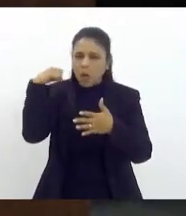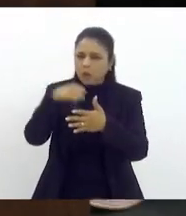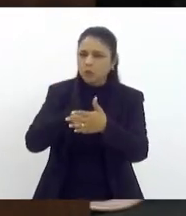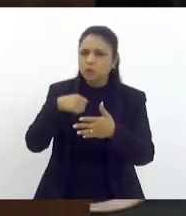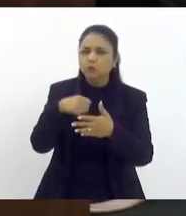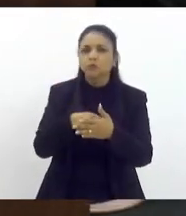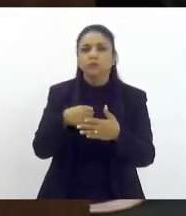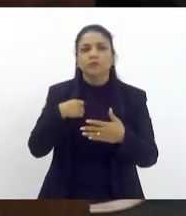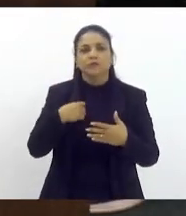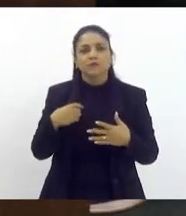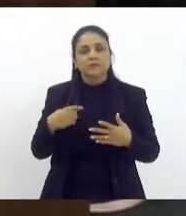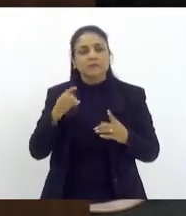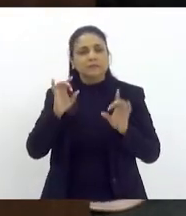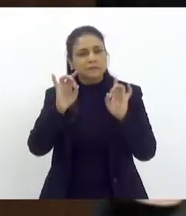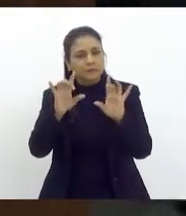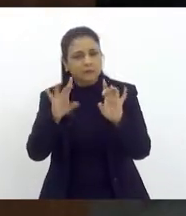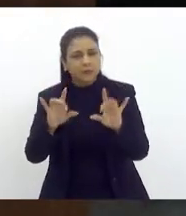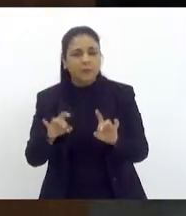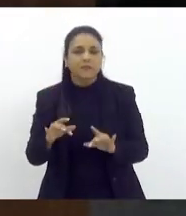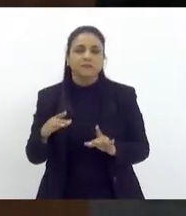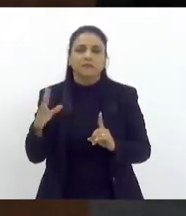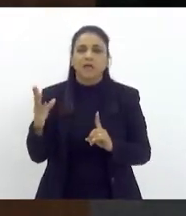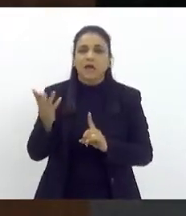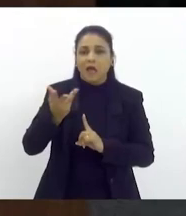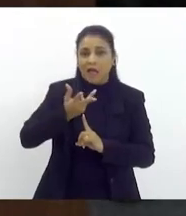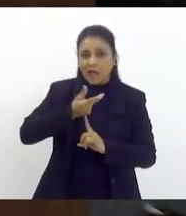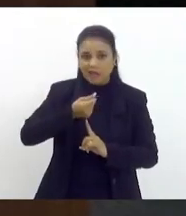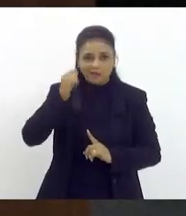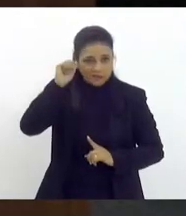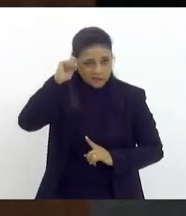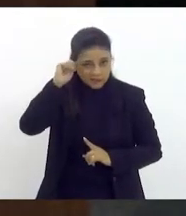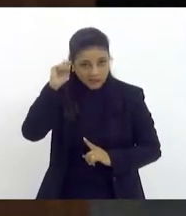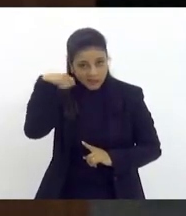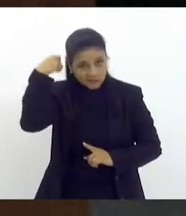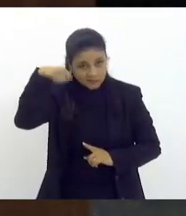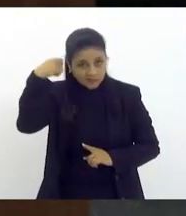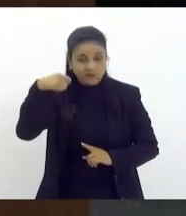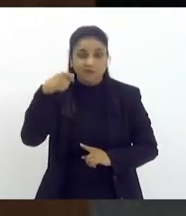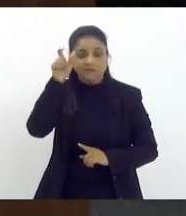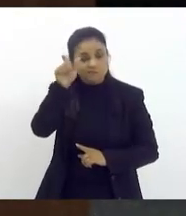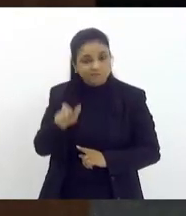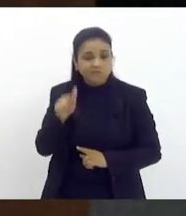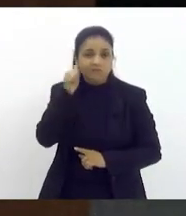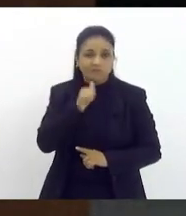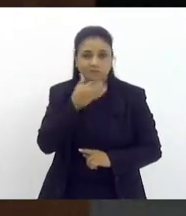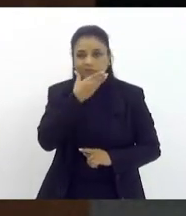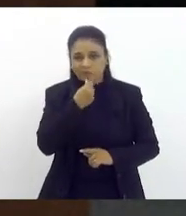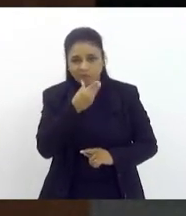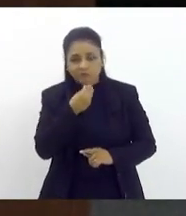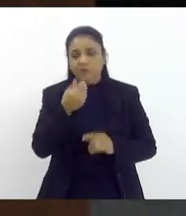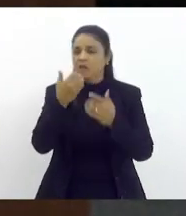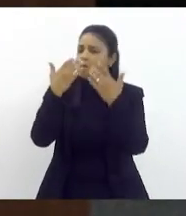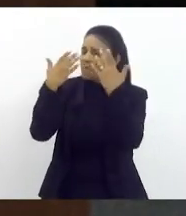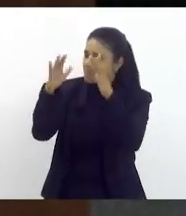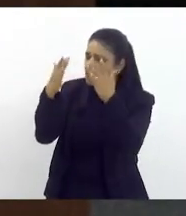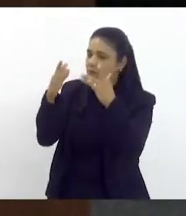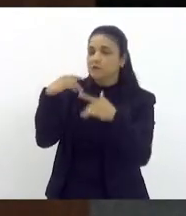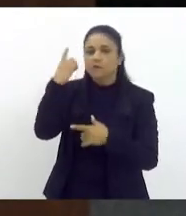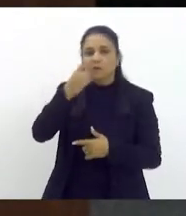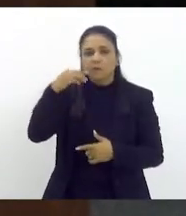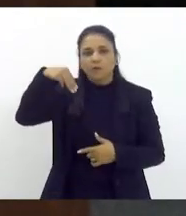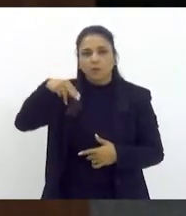nós artistas negras e negros Parabéns Muniz Neto Claro por ter apresentado essa honraria